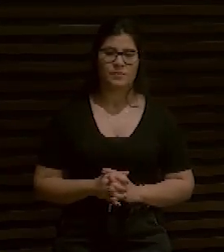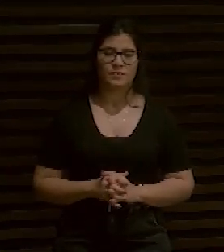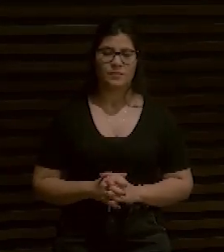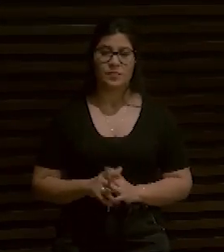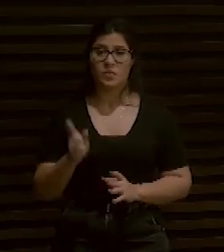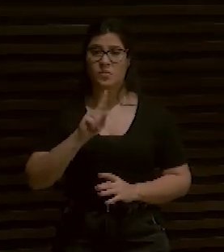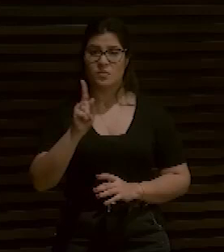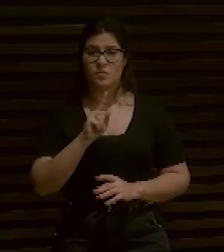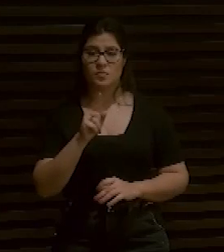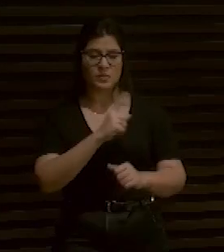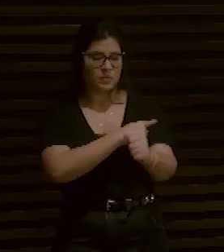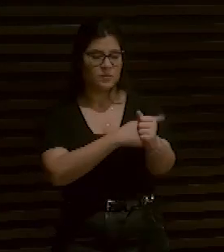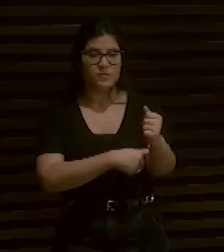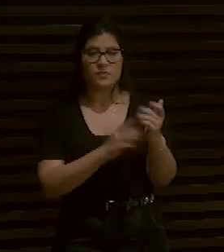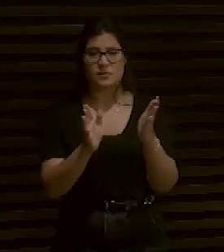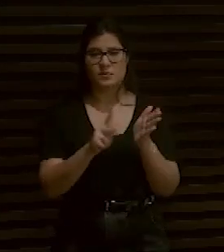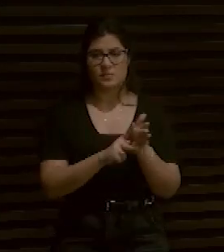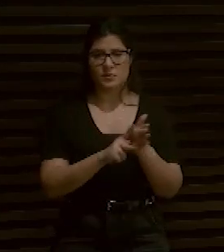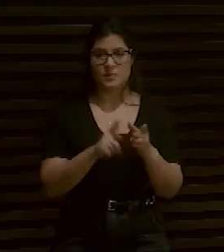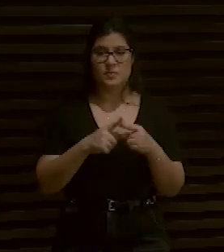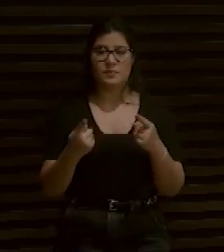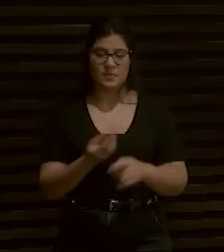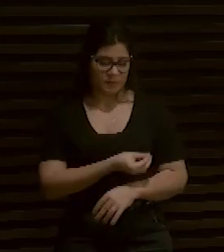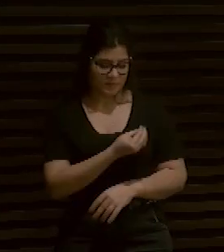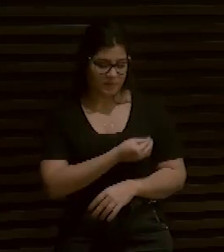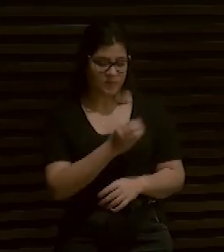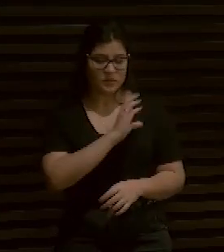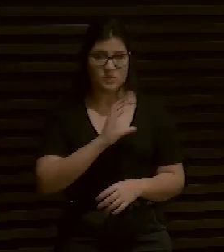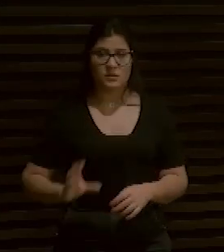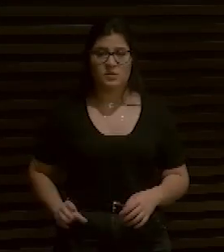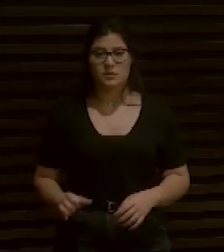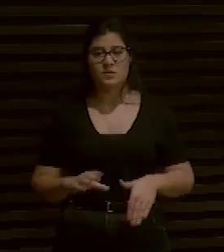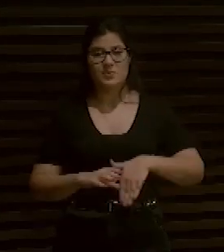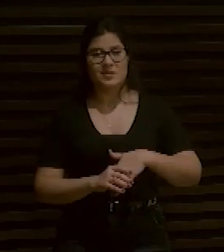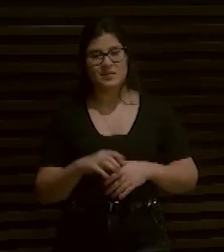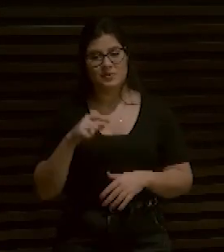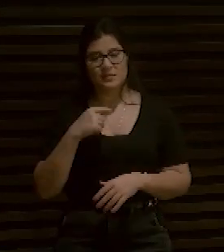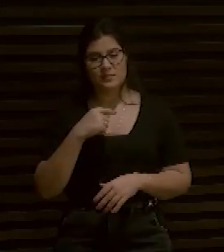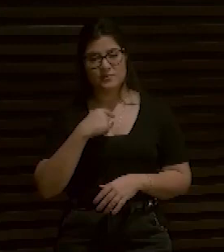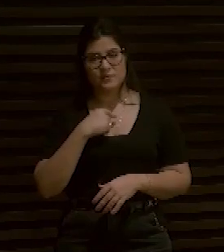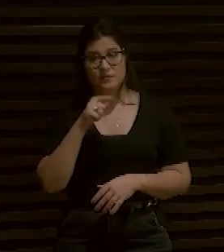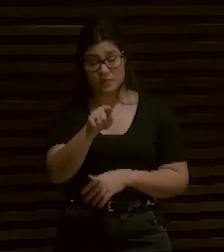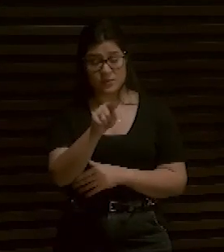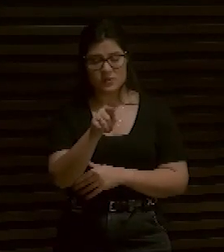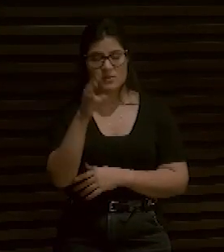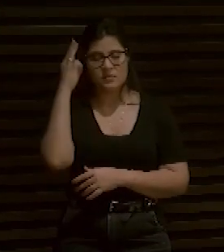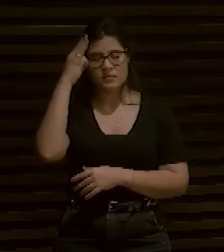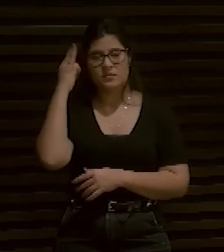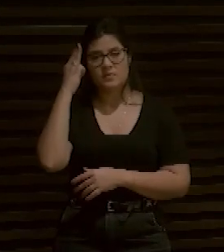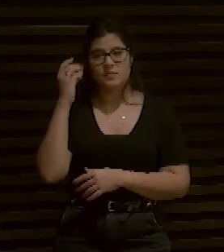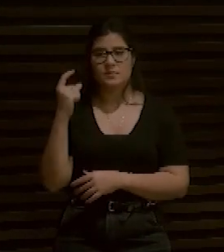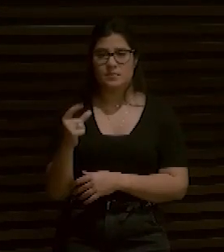teu suor, é pela vida de Cristo em você. Medite na palavra, ore a palavra, caminhe em comunhão com os irmãos e você vai ver a sua vida